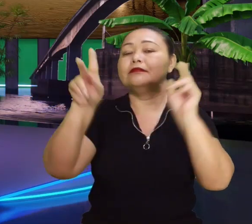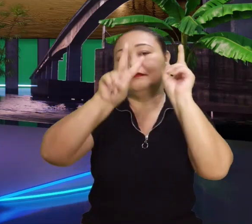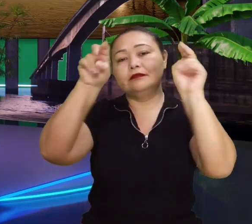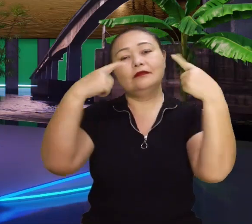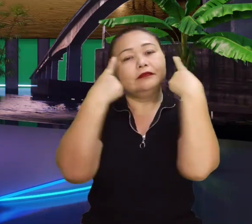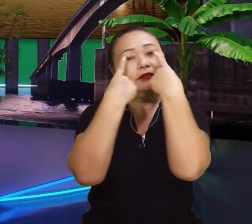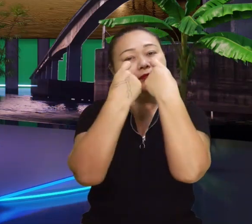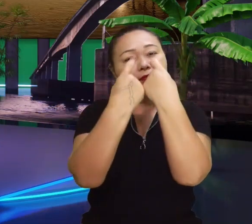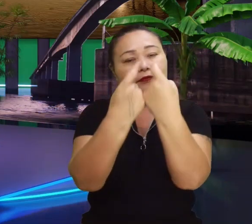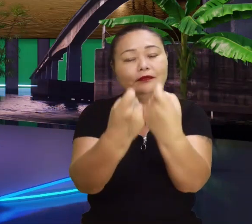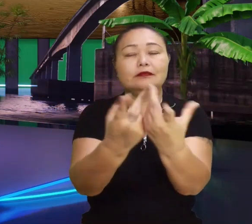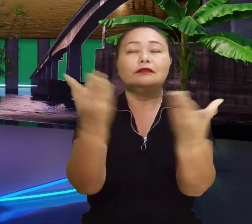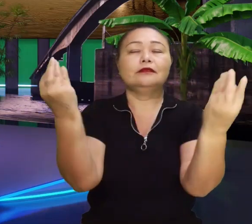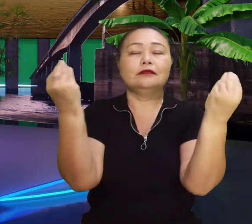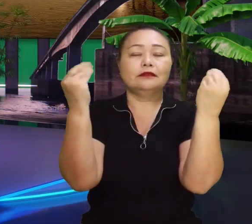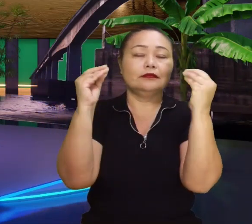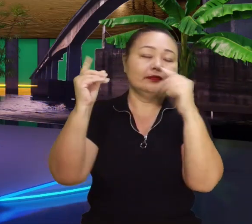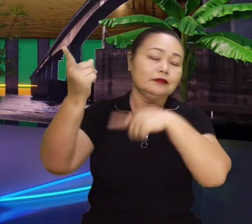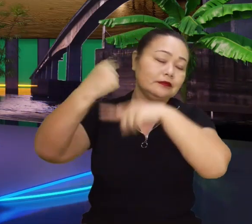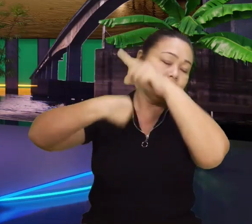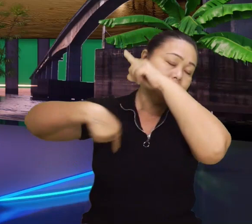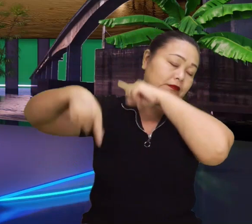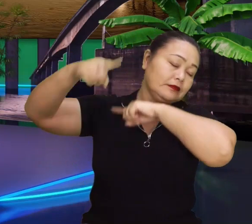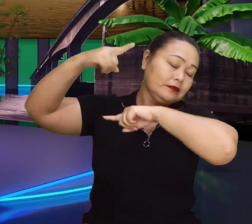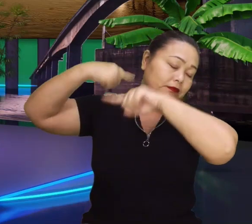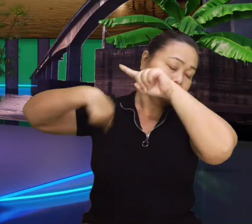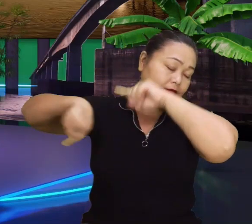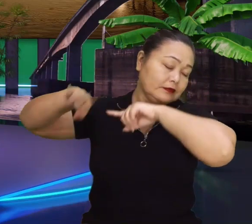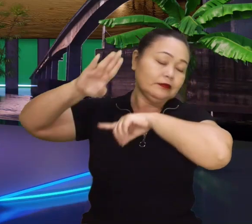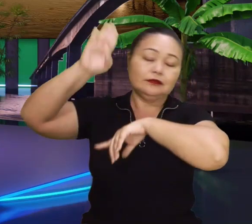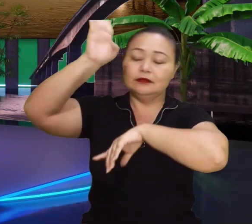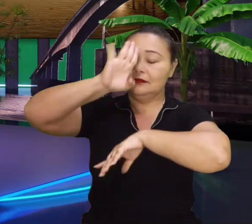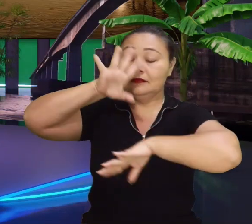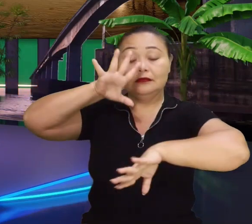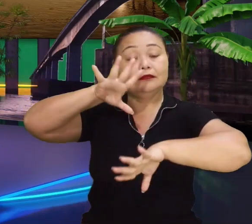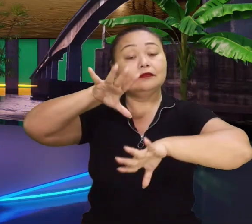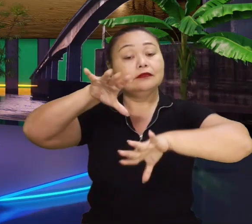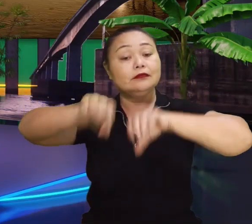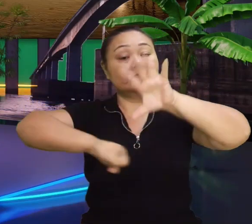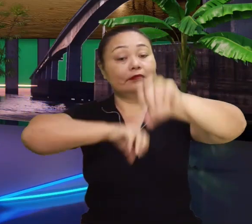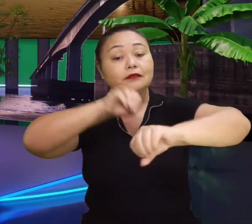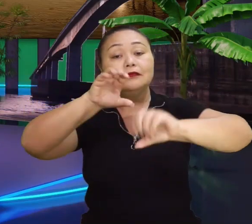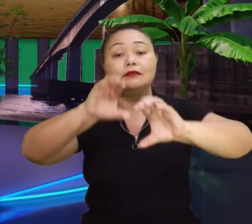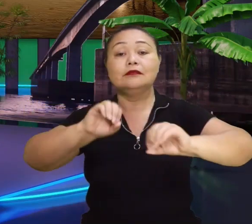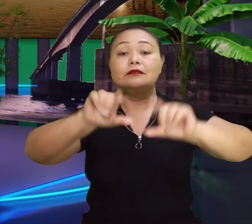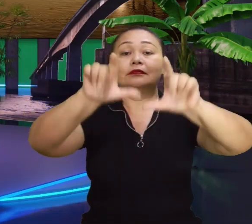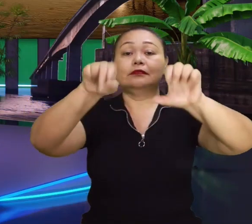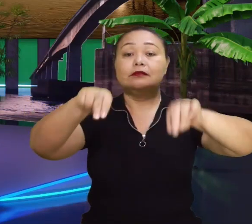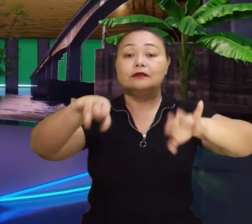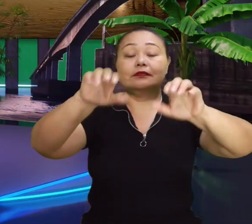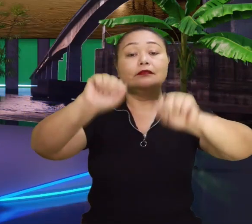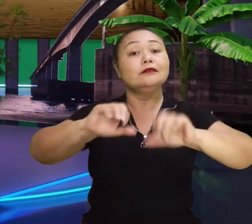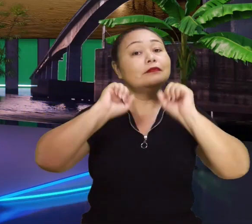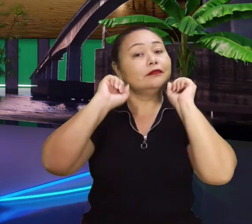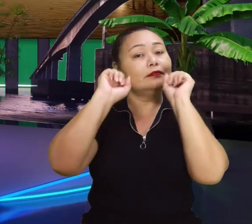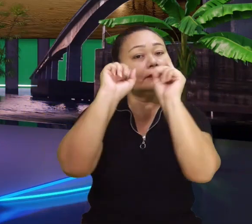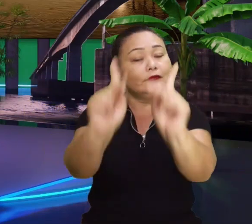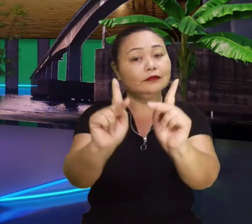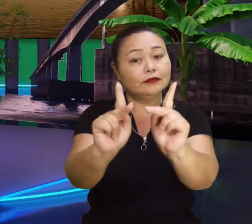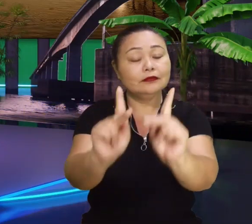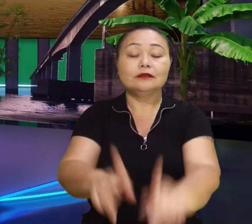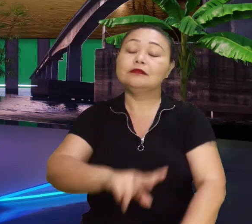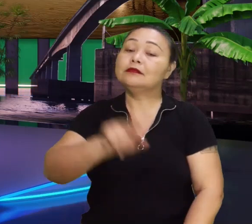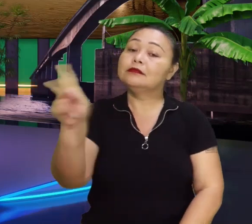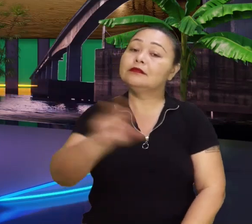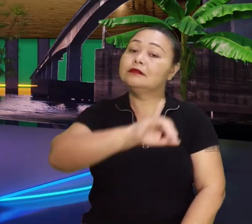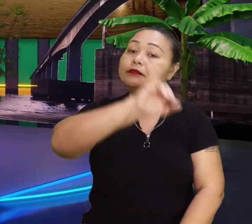interessante porque remonta desde a época do Brasil colônia, ok? Então, professor